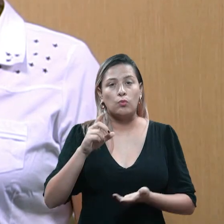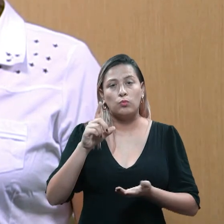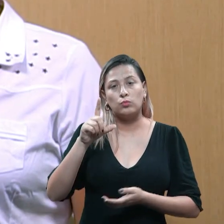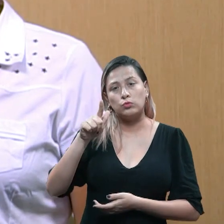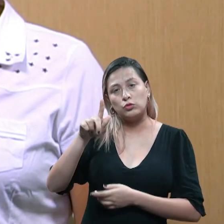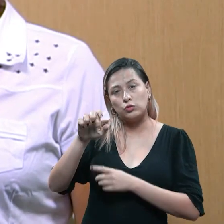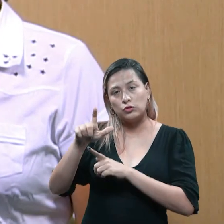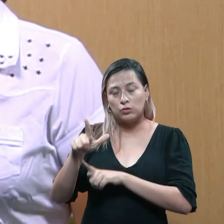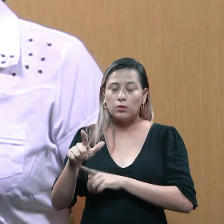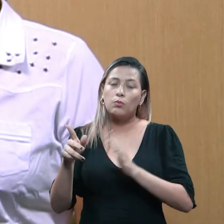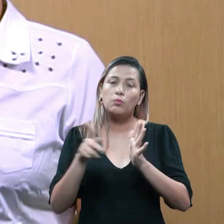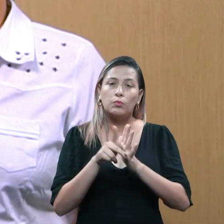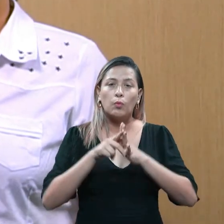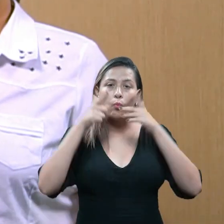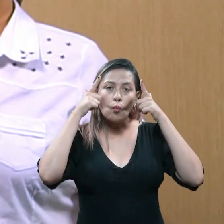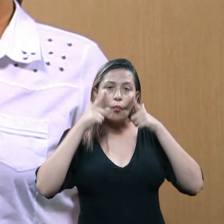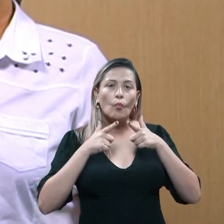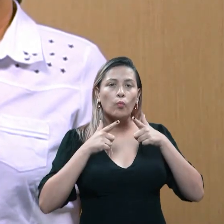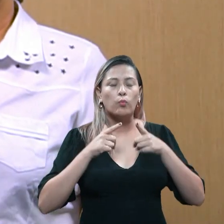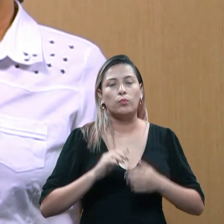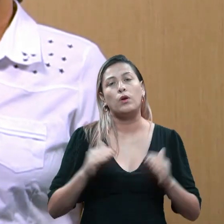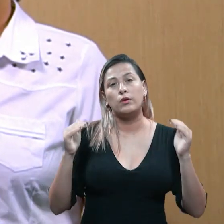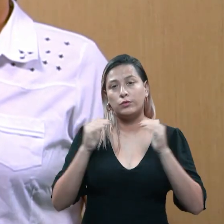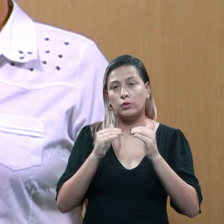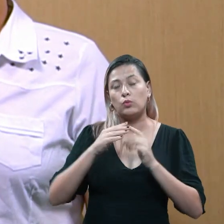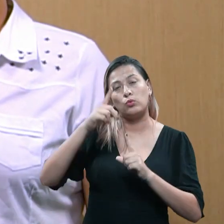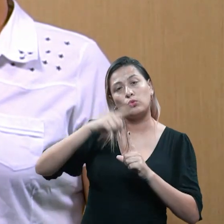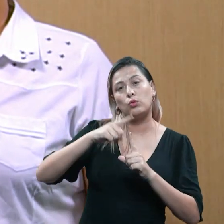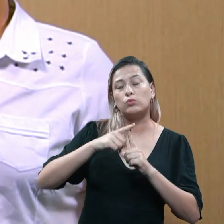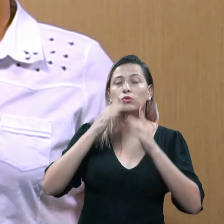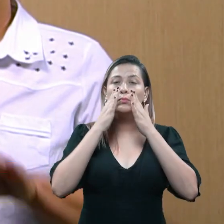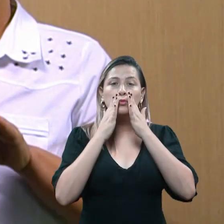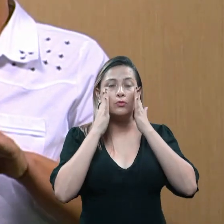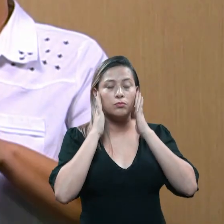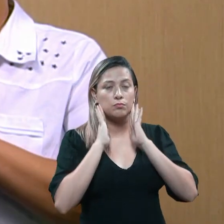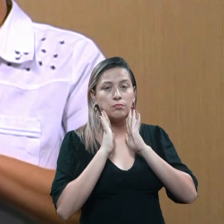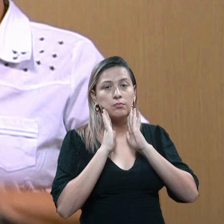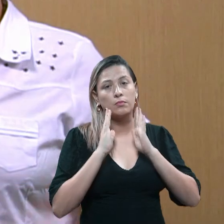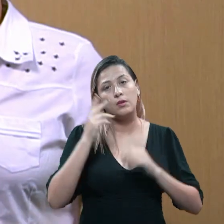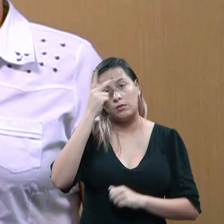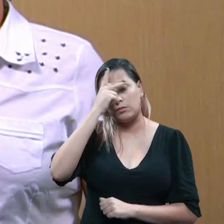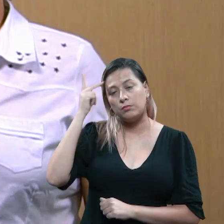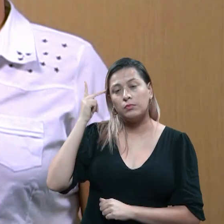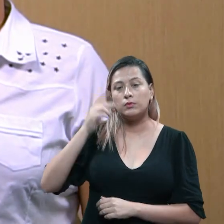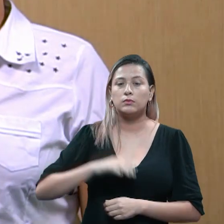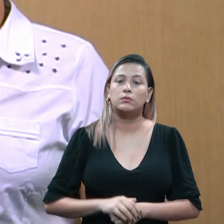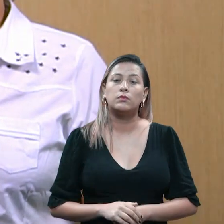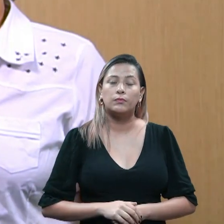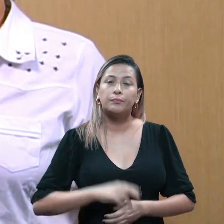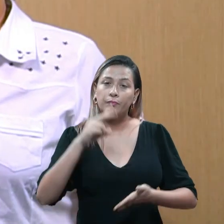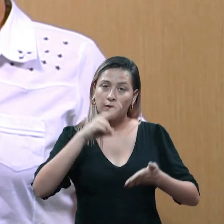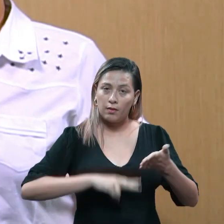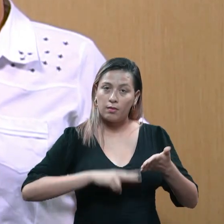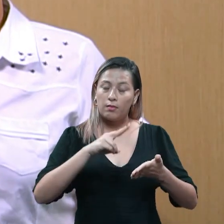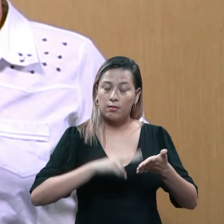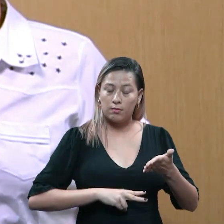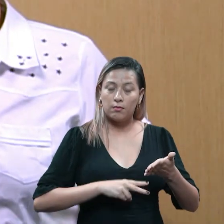A escolha é de acordo com o tipo de pele do seu cliente. Leia o documento número 14 sobre as apresentações